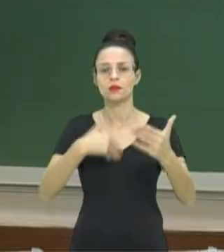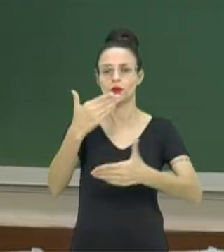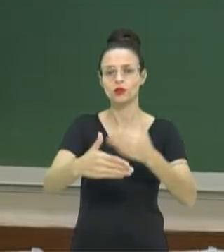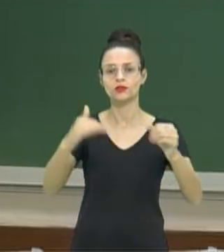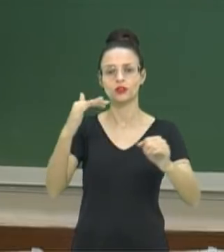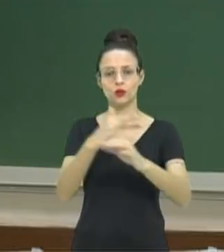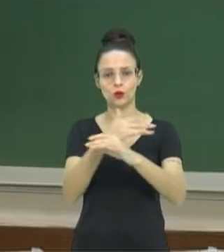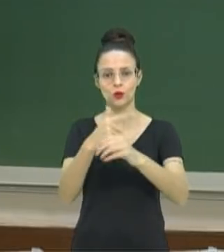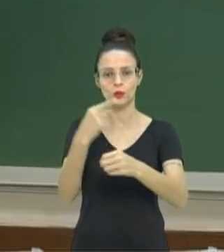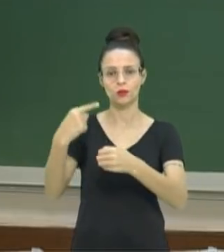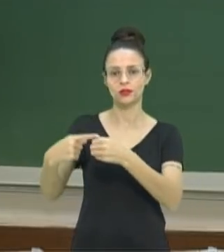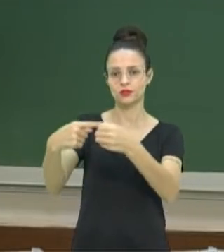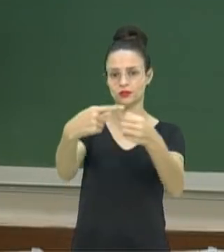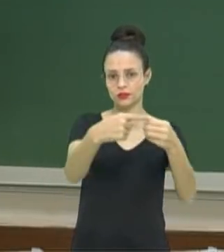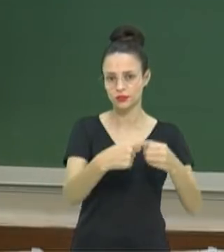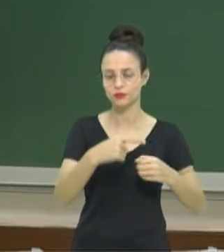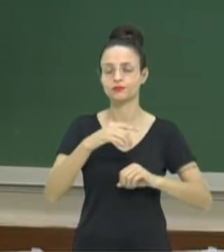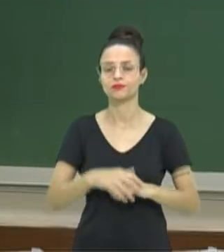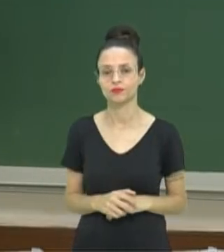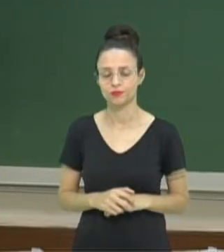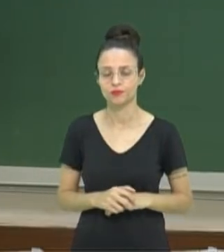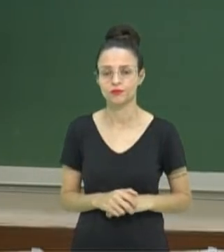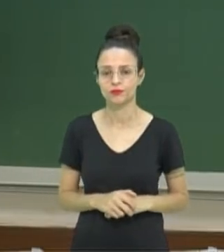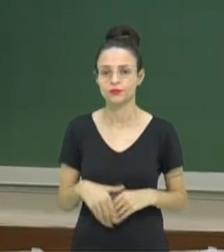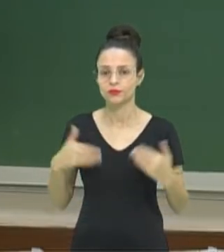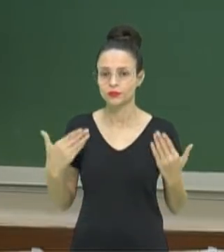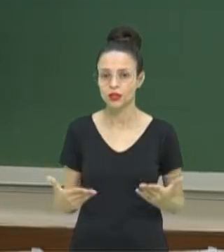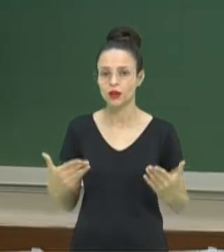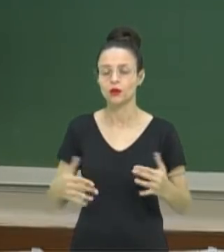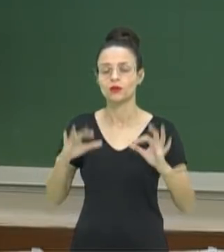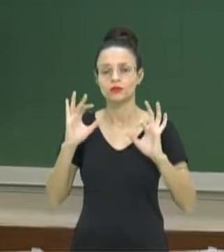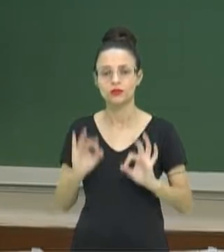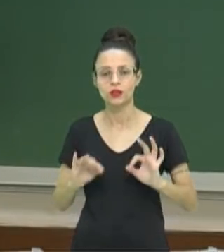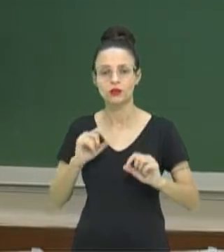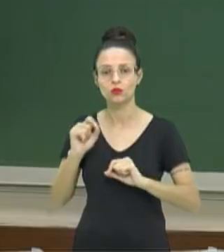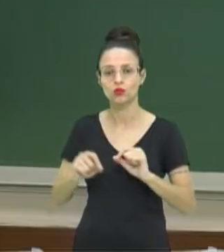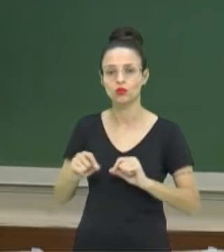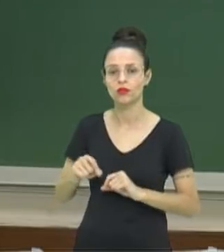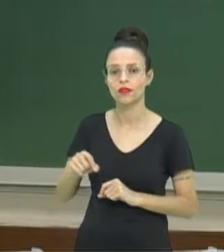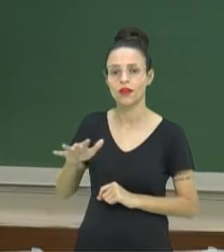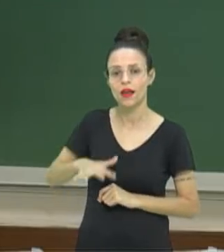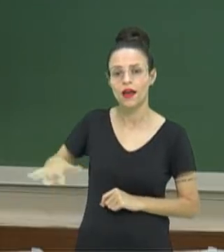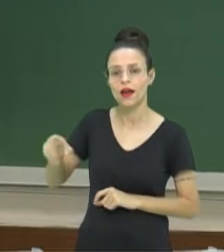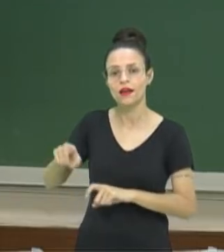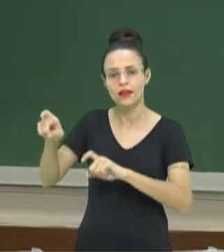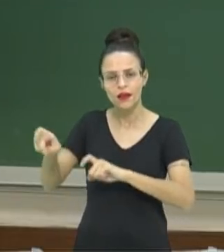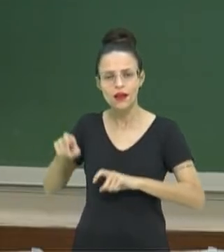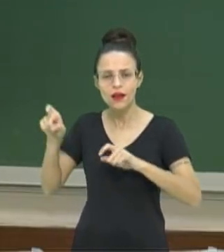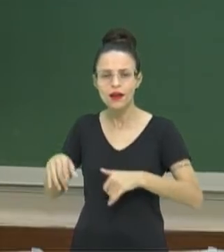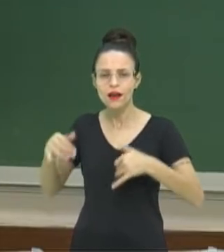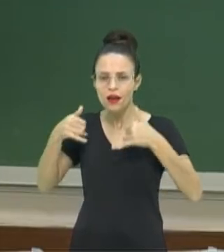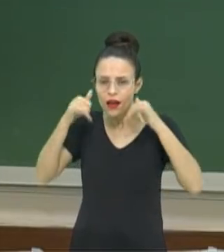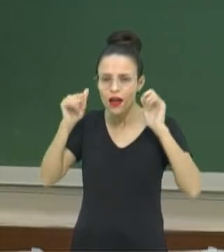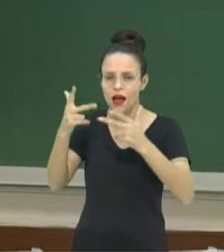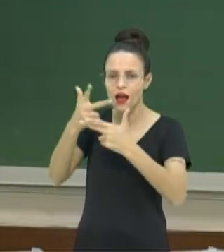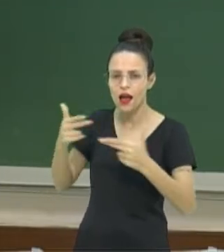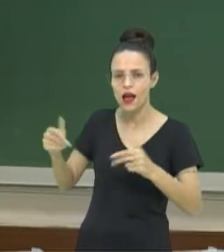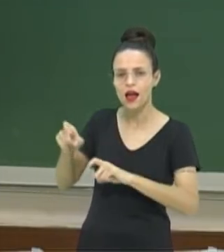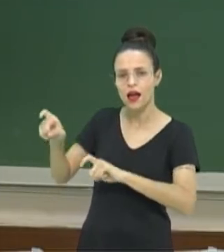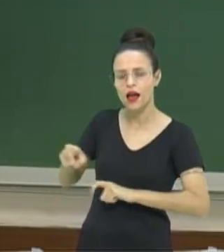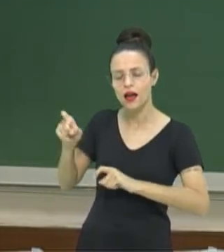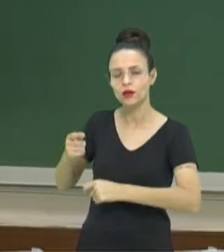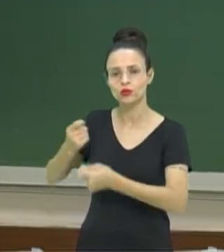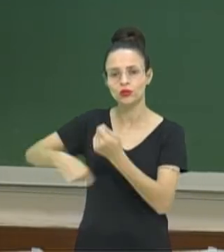de urbanização, certo? E aí nós vamos ter ali concentração de terras do agronegócio em áreas rurais. Poucas